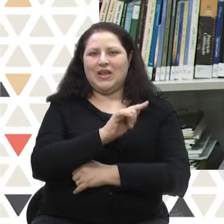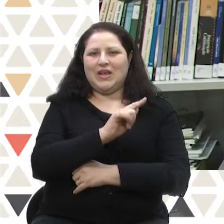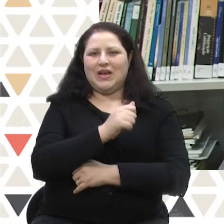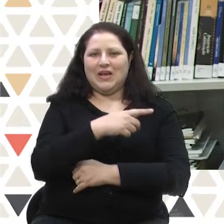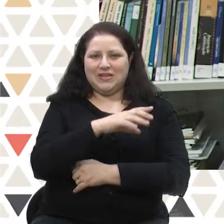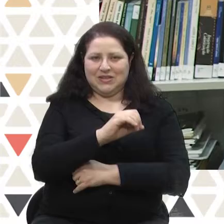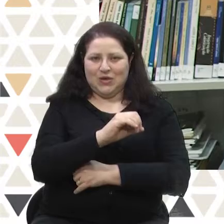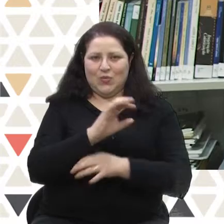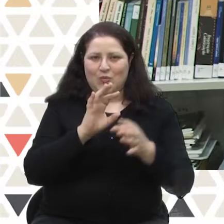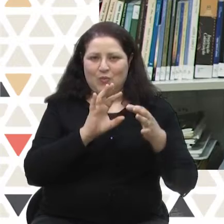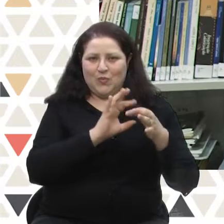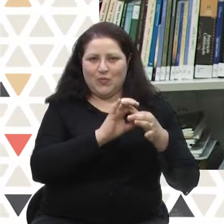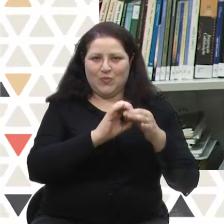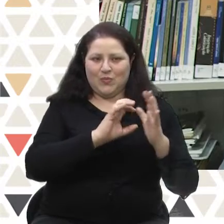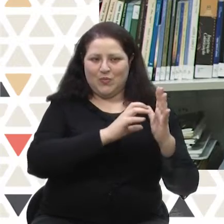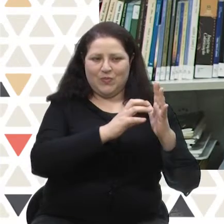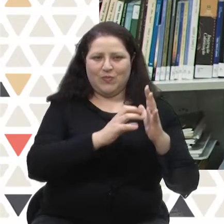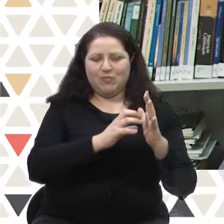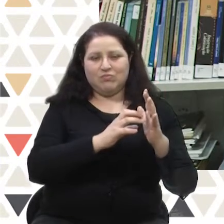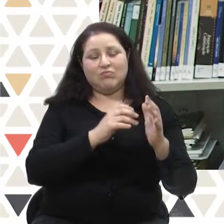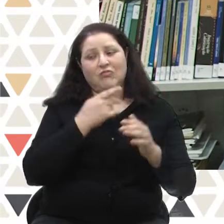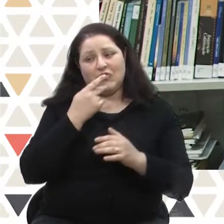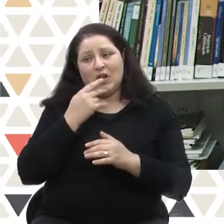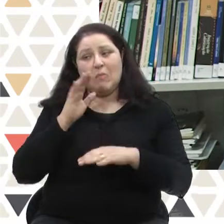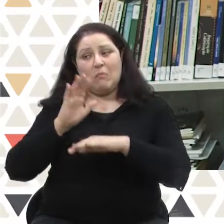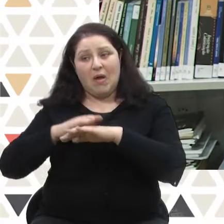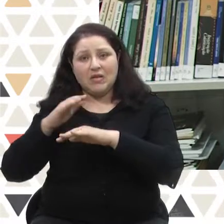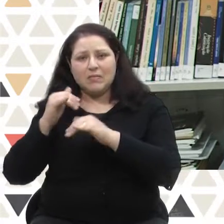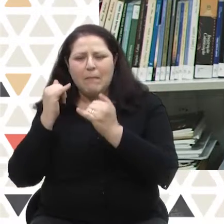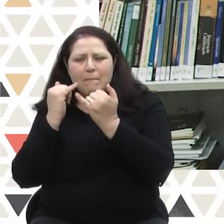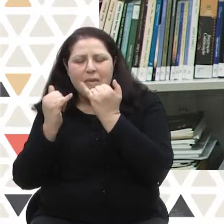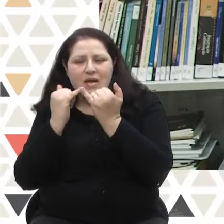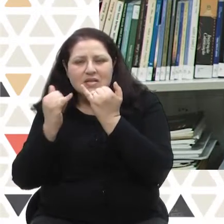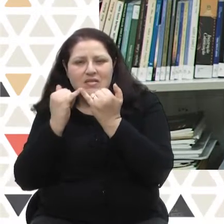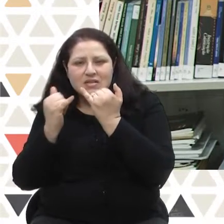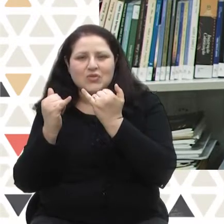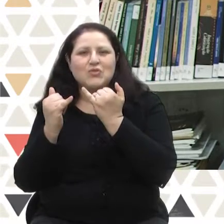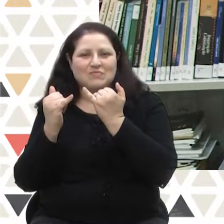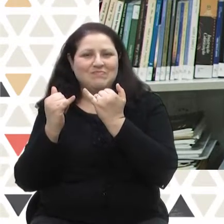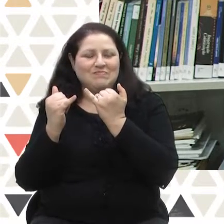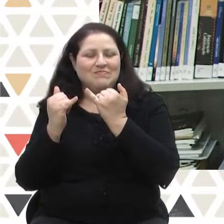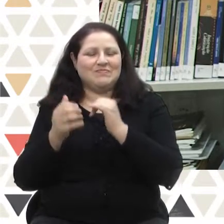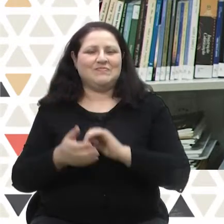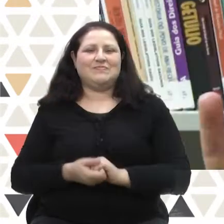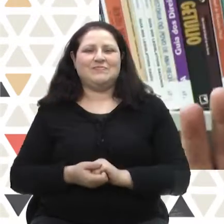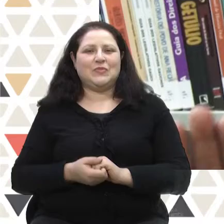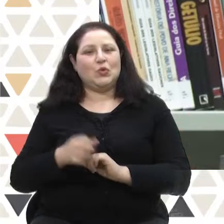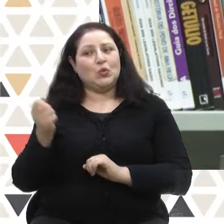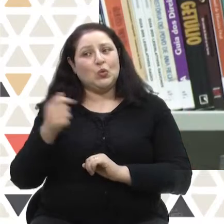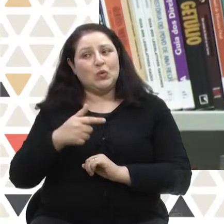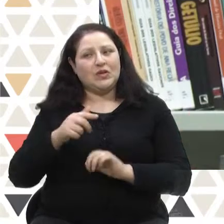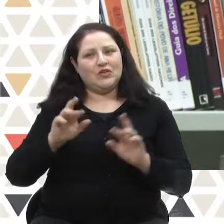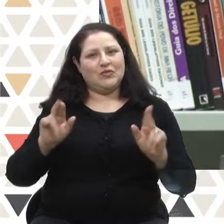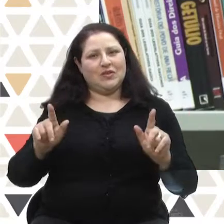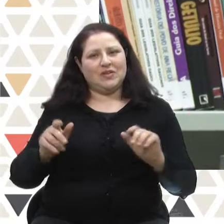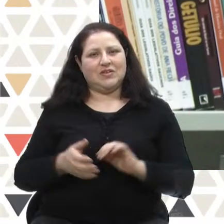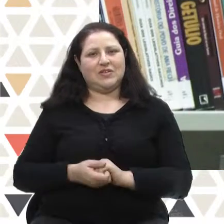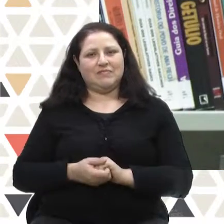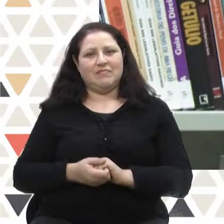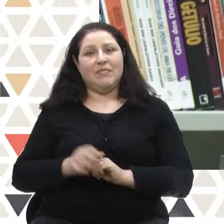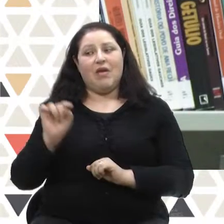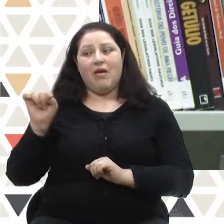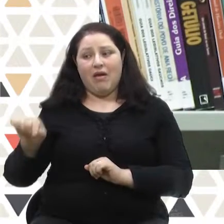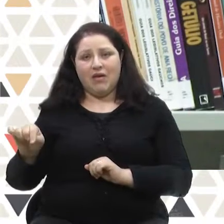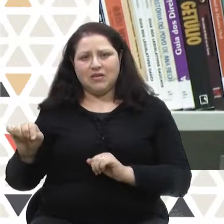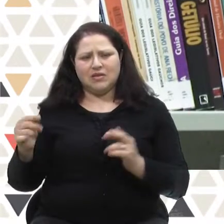Ela tem, na minha avaliação, mais semelhanças com as coligações do que diferenças. A federação, assim como